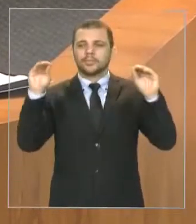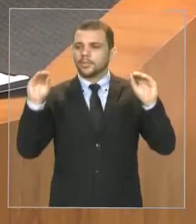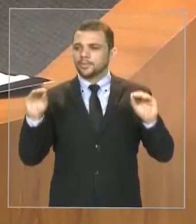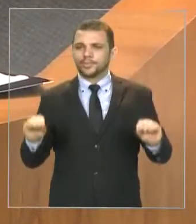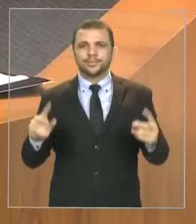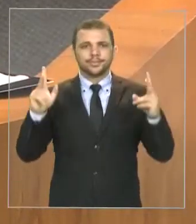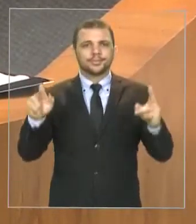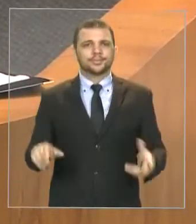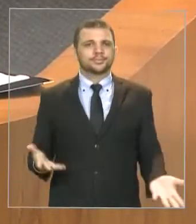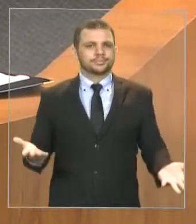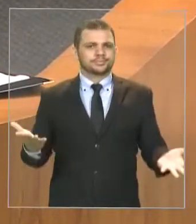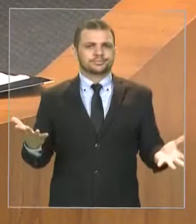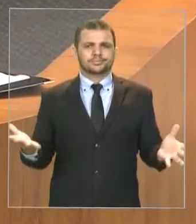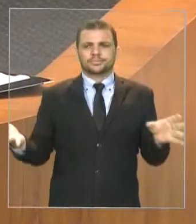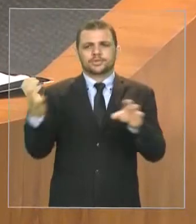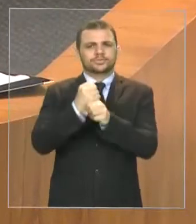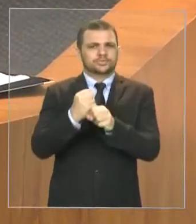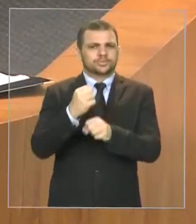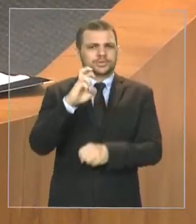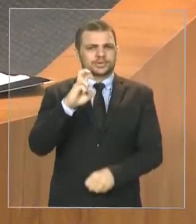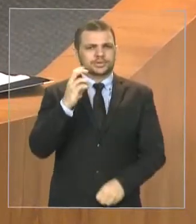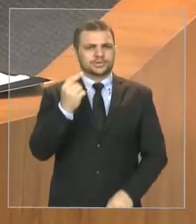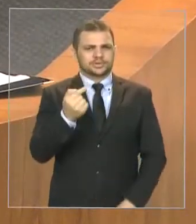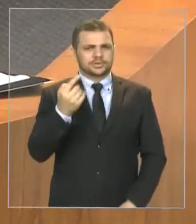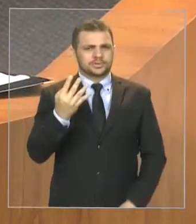dar 574 escolas.